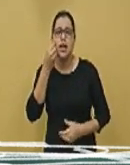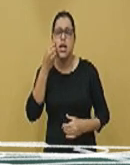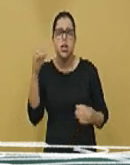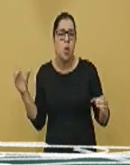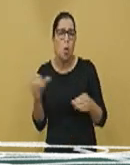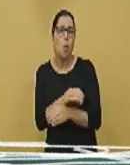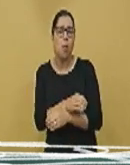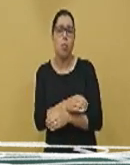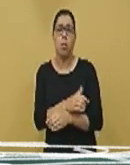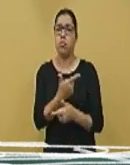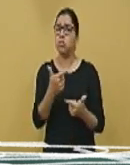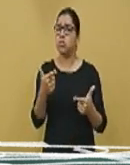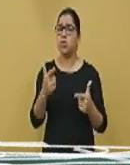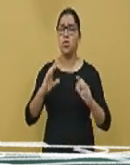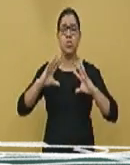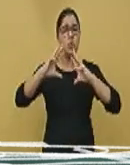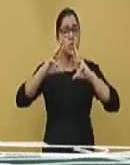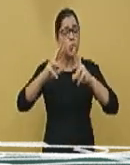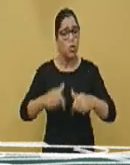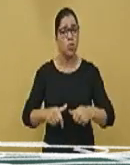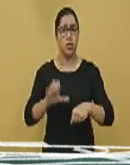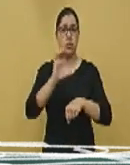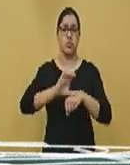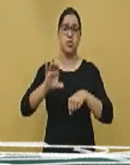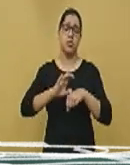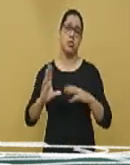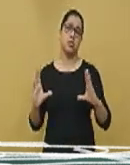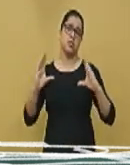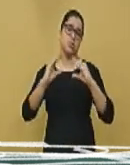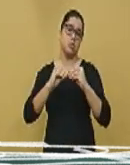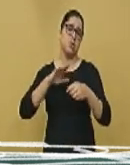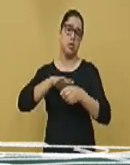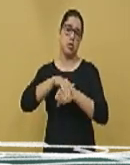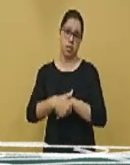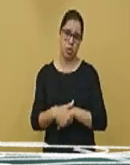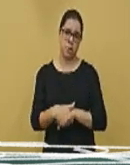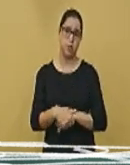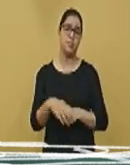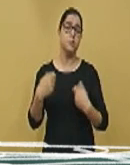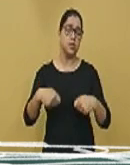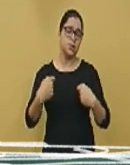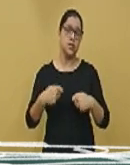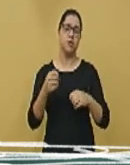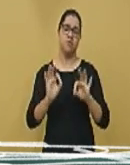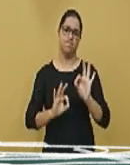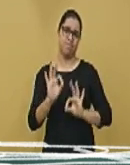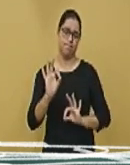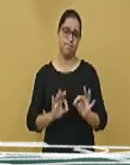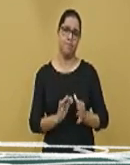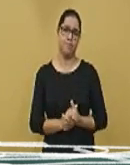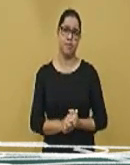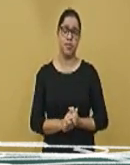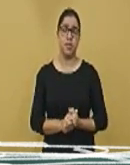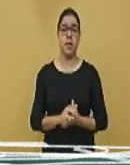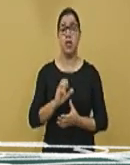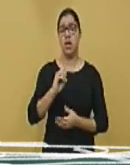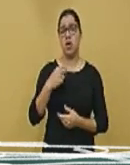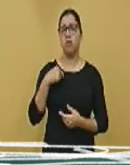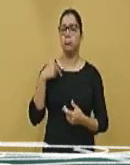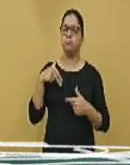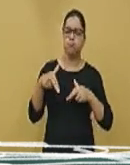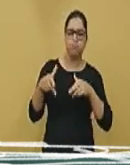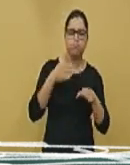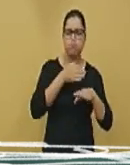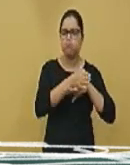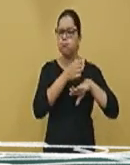licenciaturas, todos os cursos noturnos. Isso a gente precisa rever. E cada vez mais que a gente anda, professor,